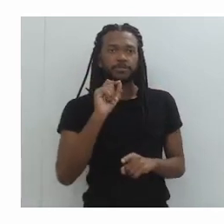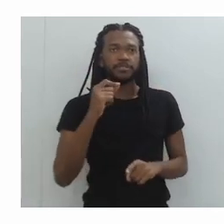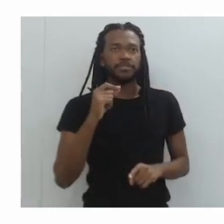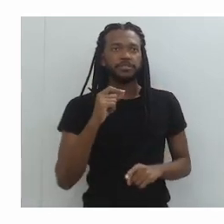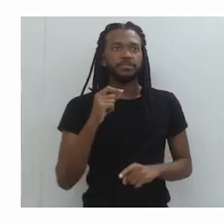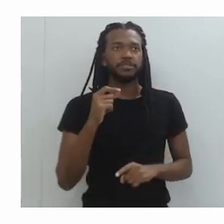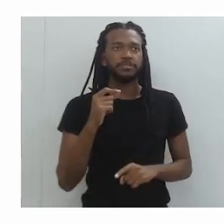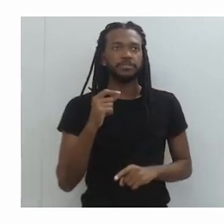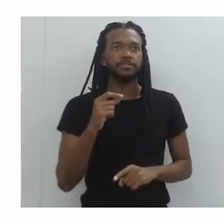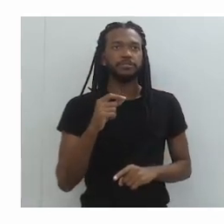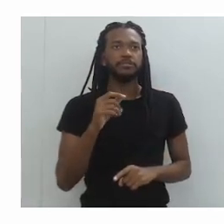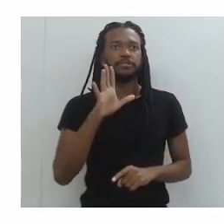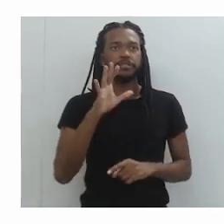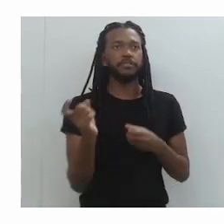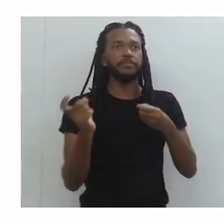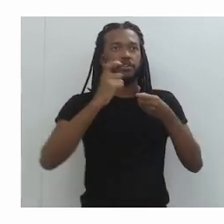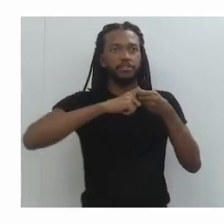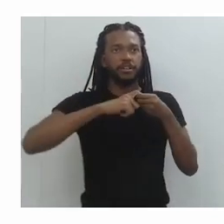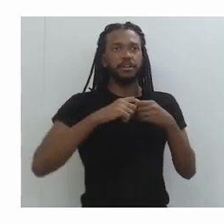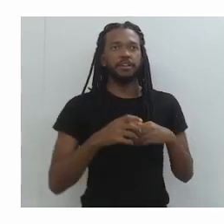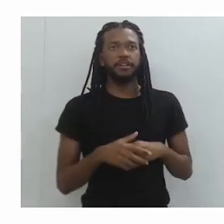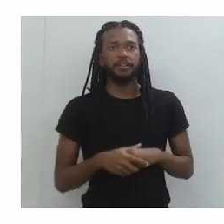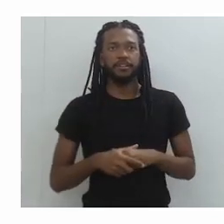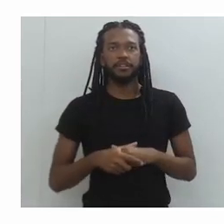eu... Ah, não. Voltar pra ele.